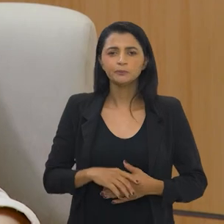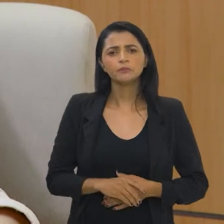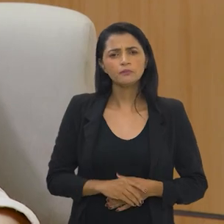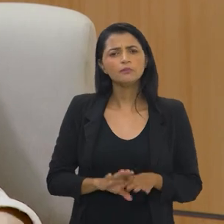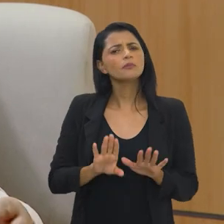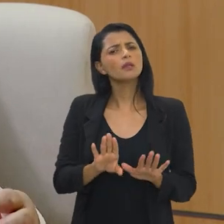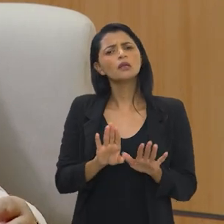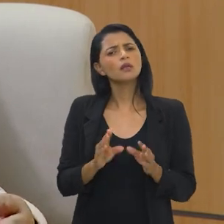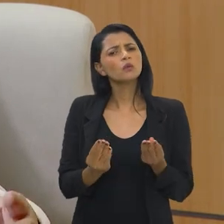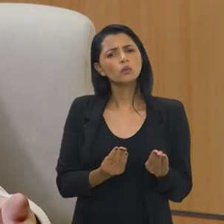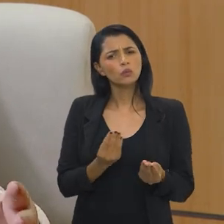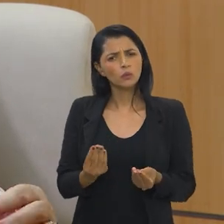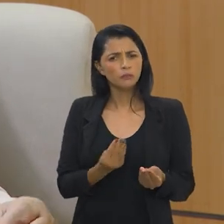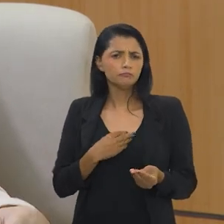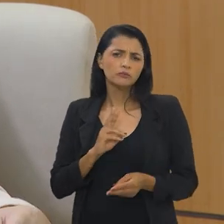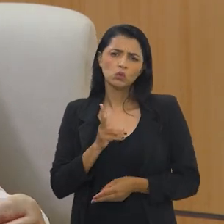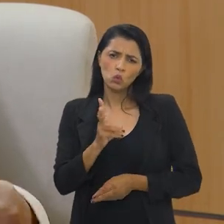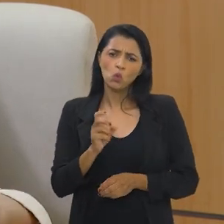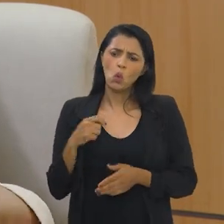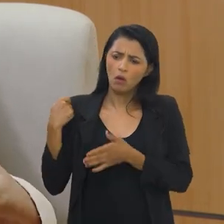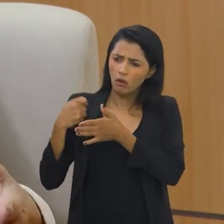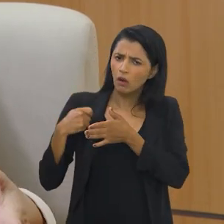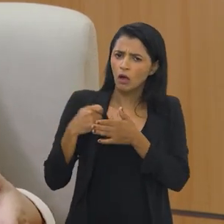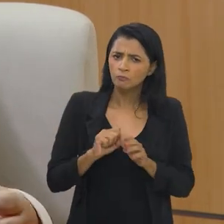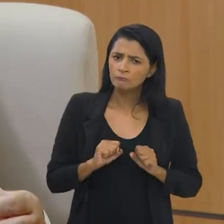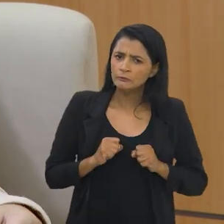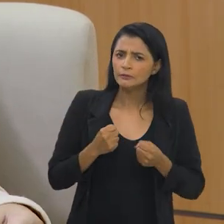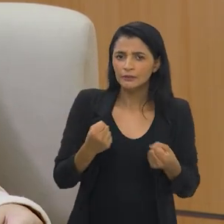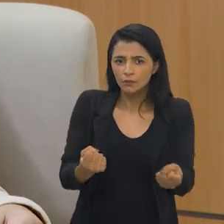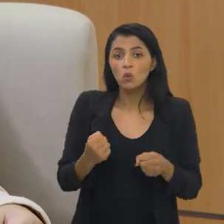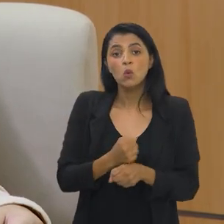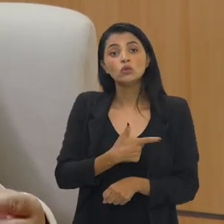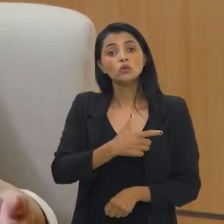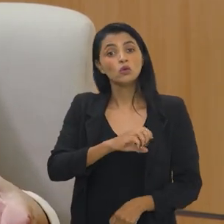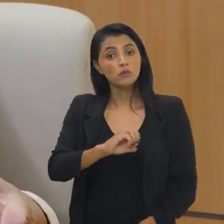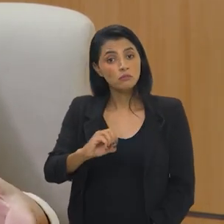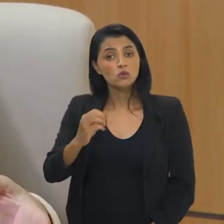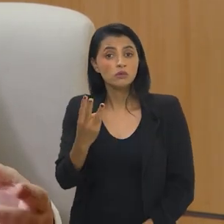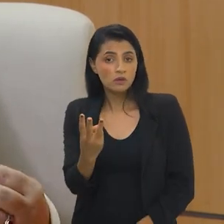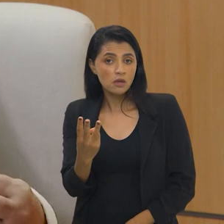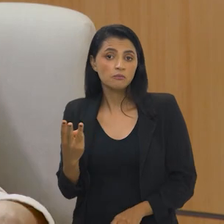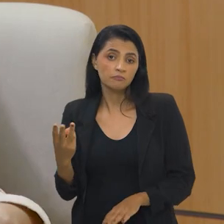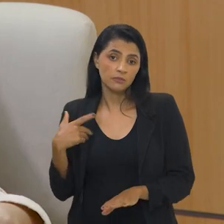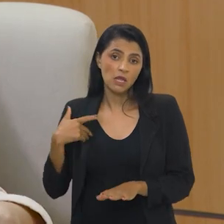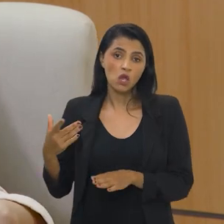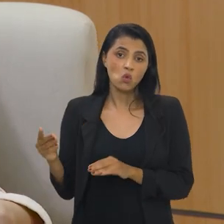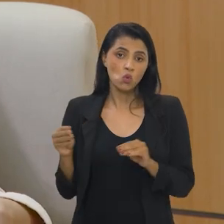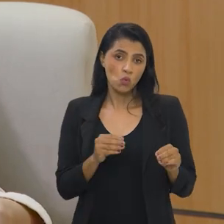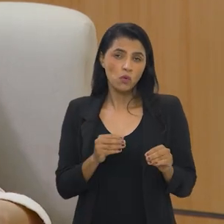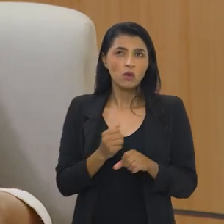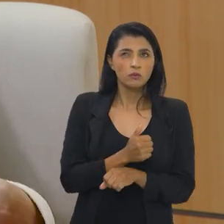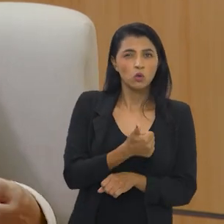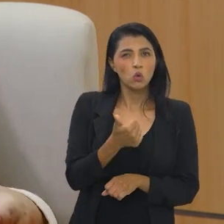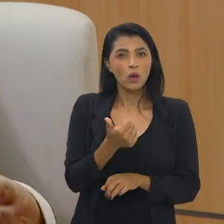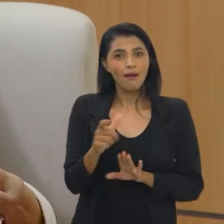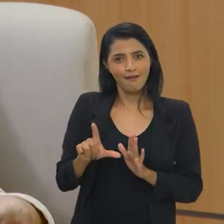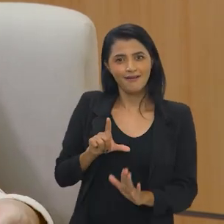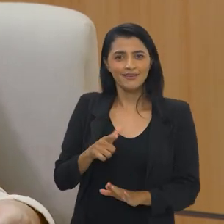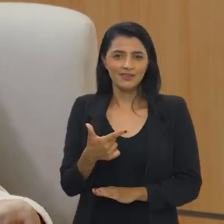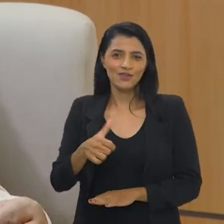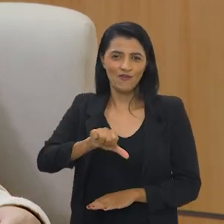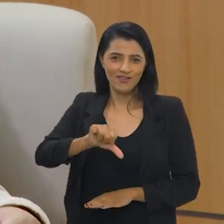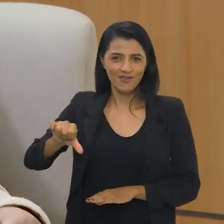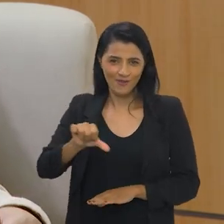eleição né mas continua uma luta 2003 eu vim 99